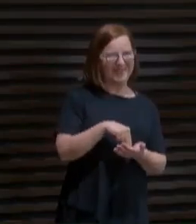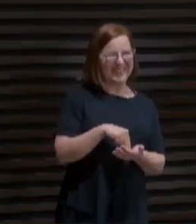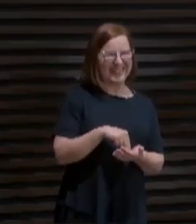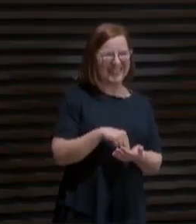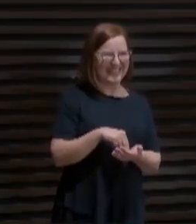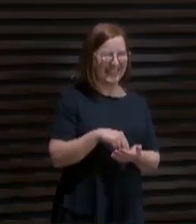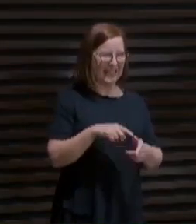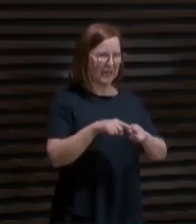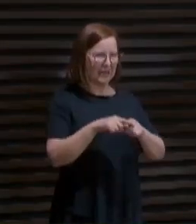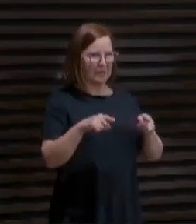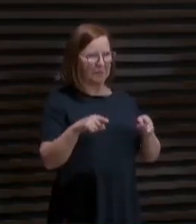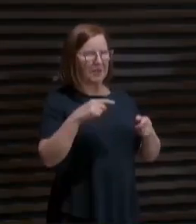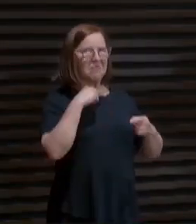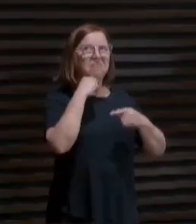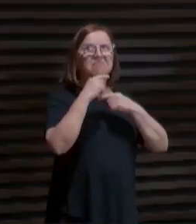é dúbio,